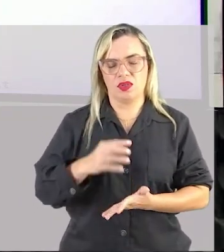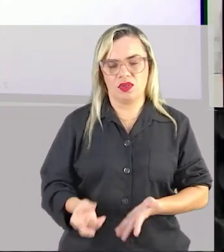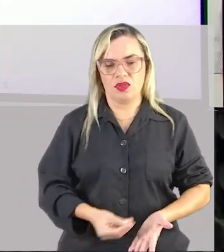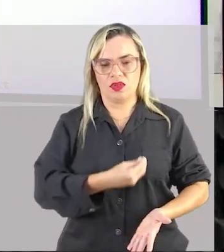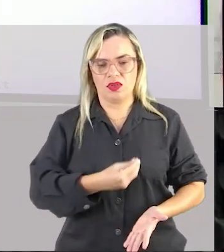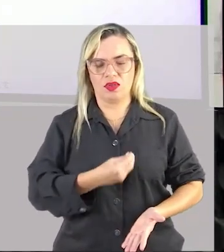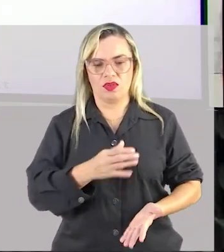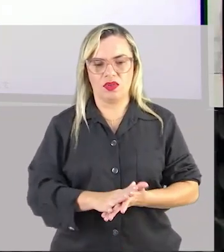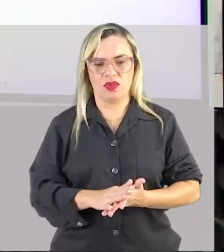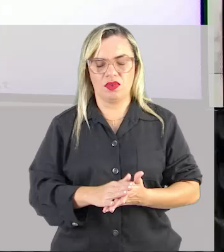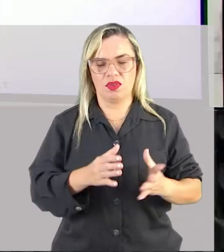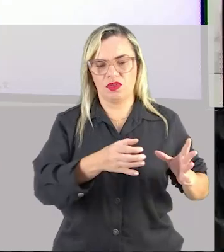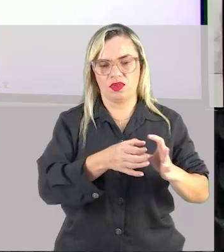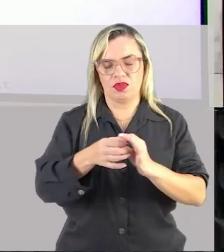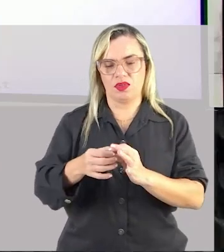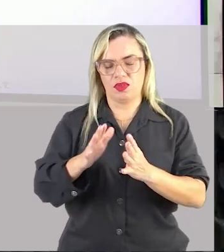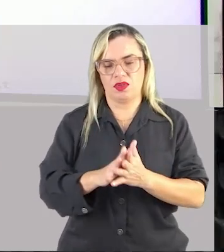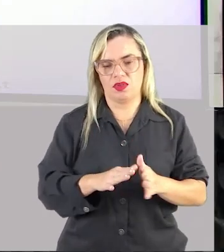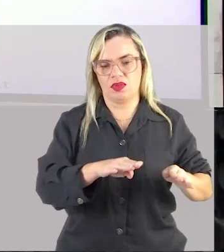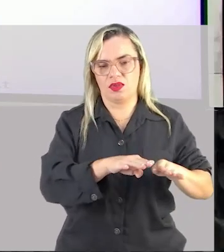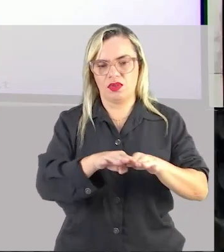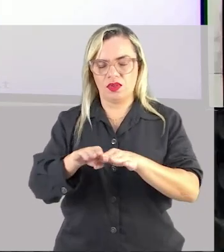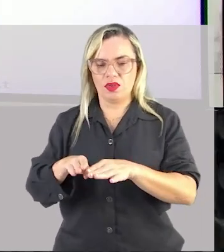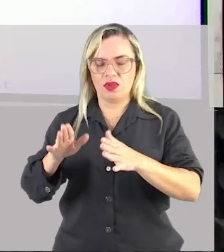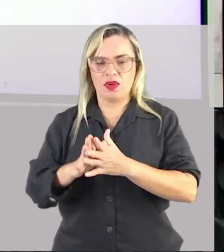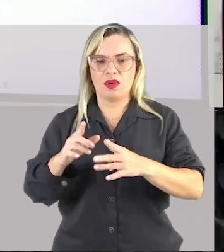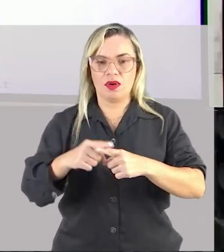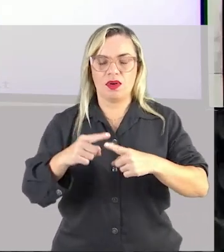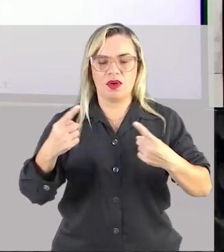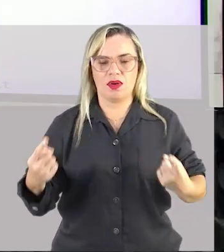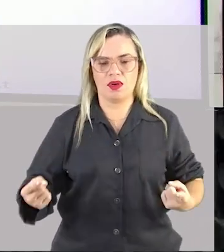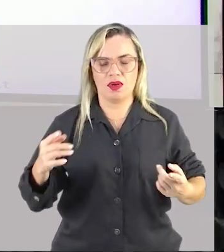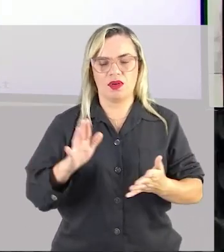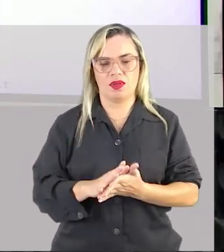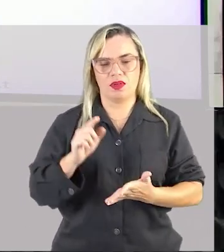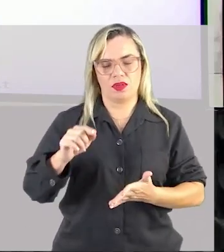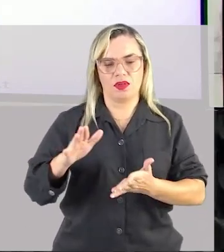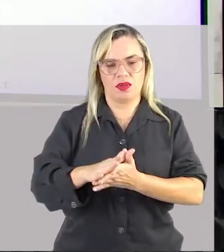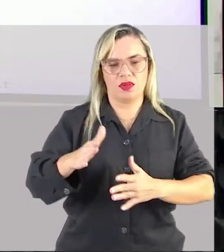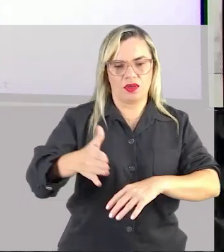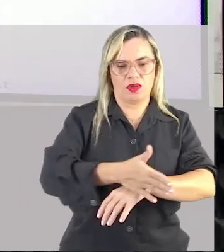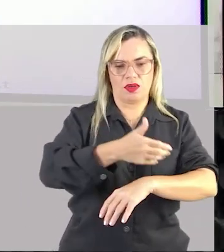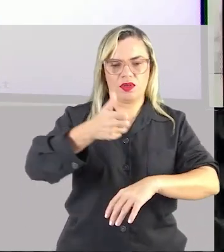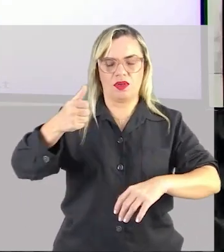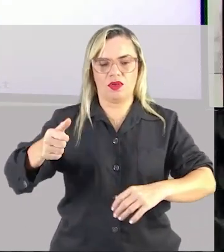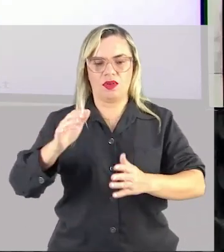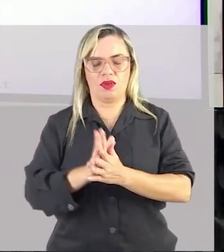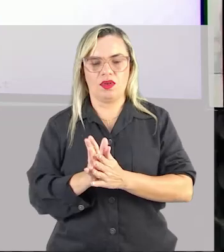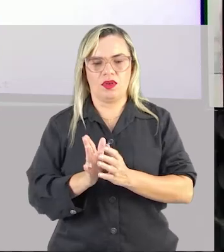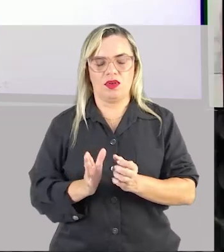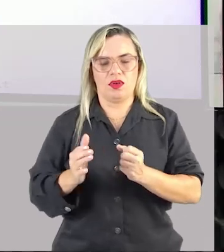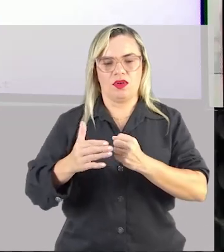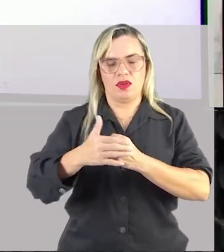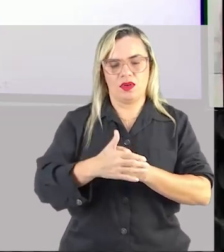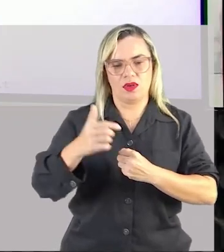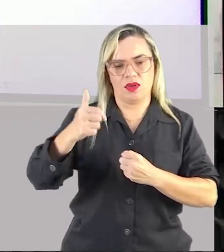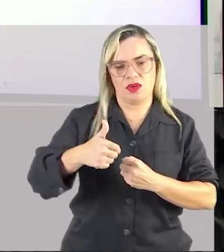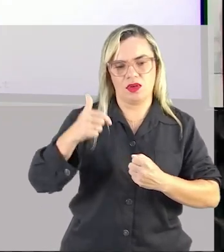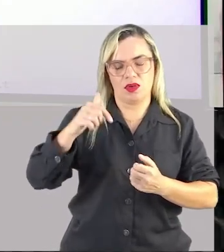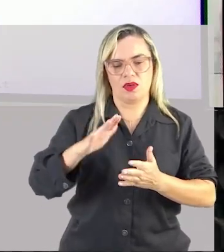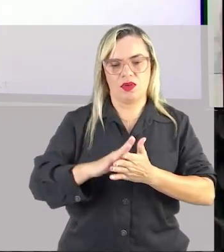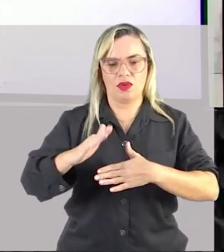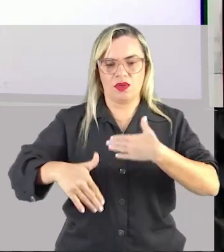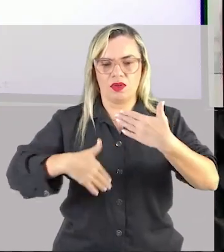as mães se colocam o melhor de si, elas dão o melhor de si para sobrelevar, ou seja, para se sobressaltar a